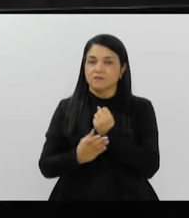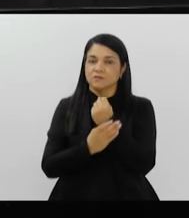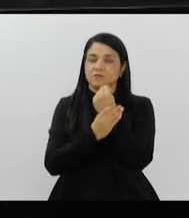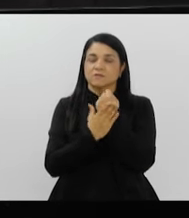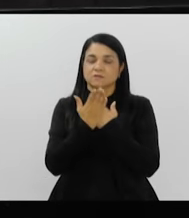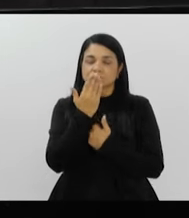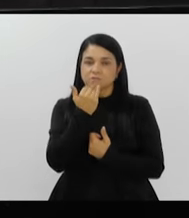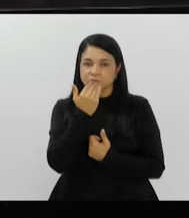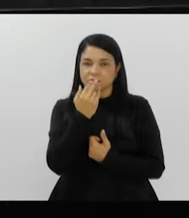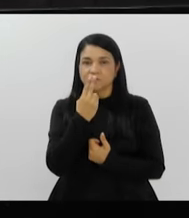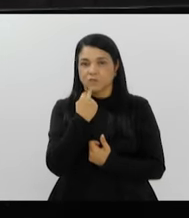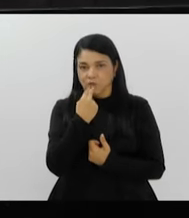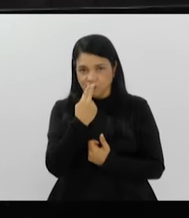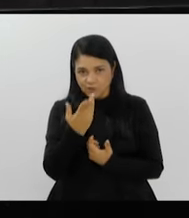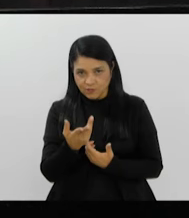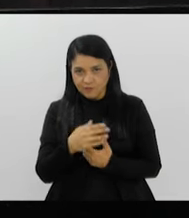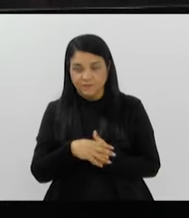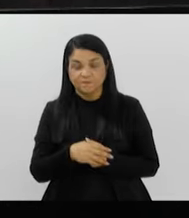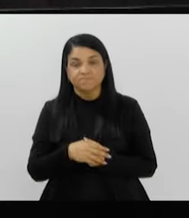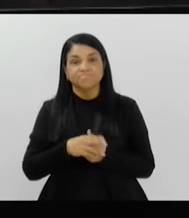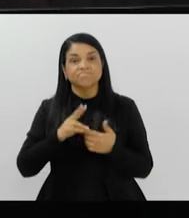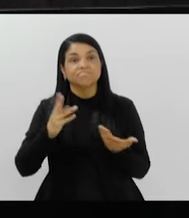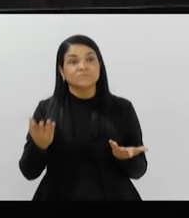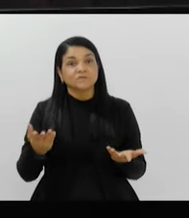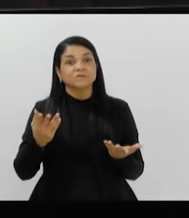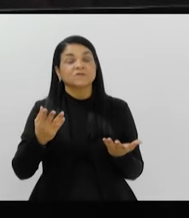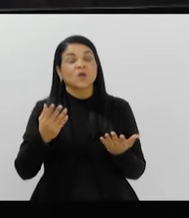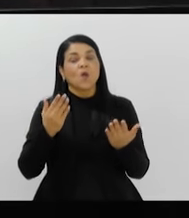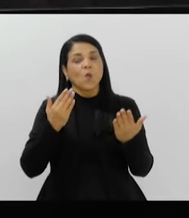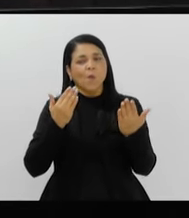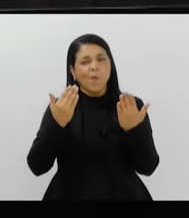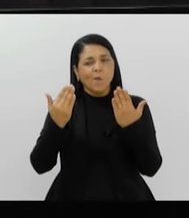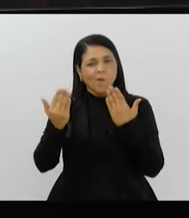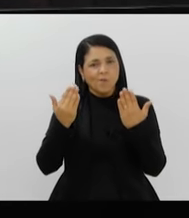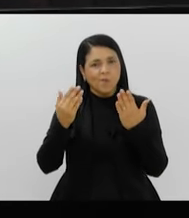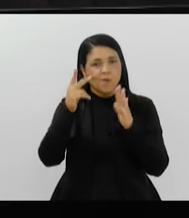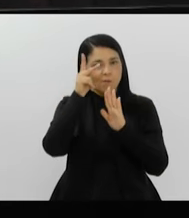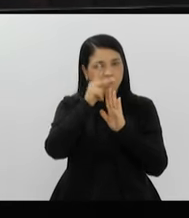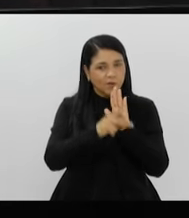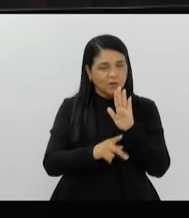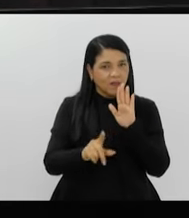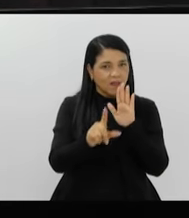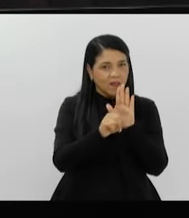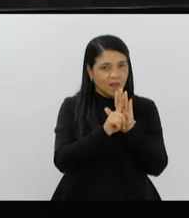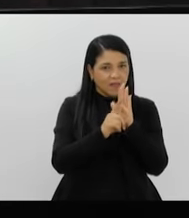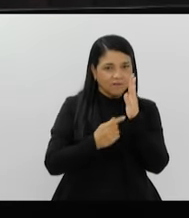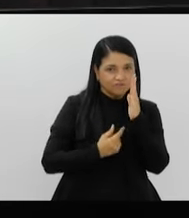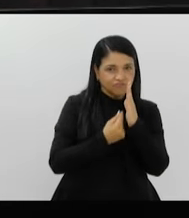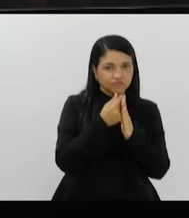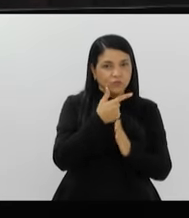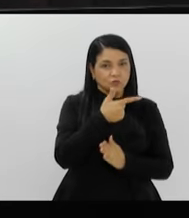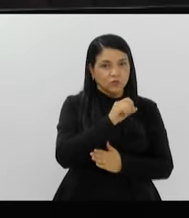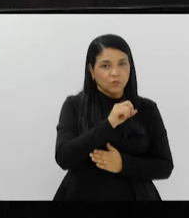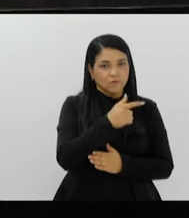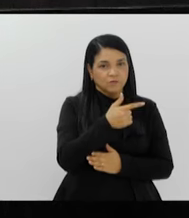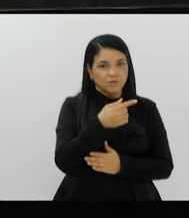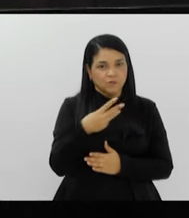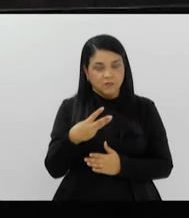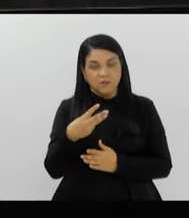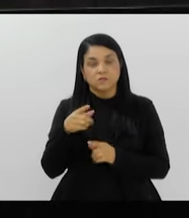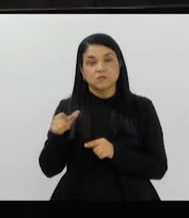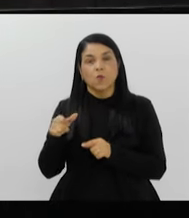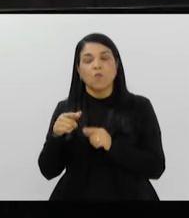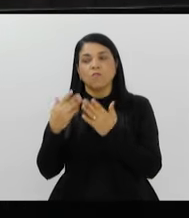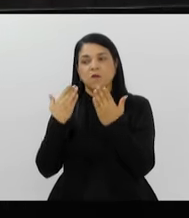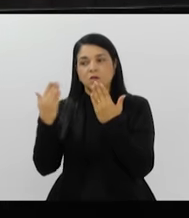nutricional. Ou seja, ao comparar o projeto de lei orçamentária 23 com o PILOA